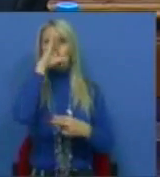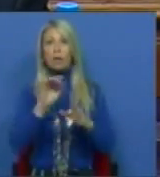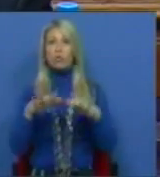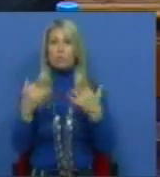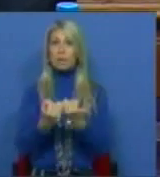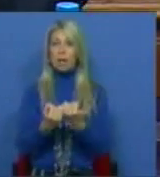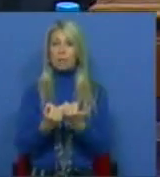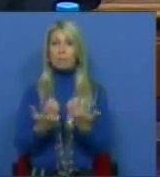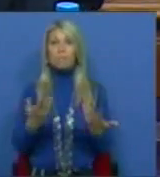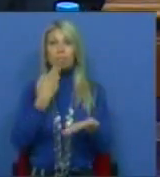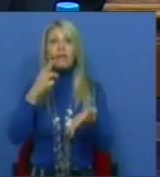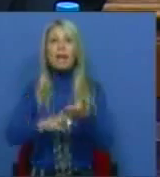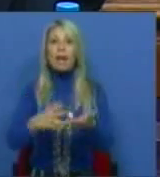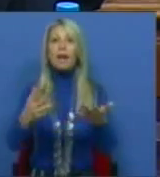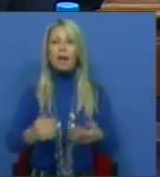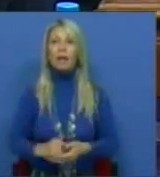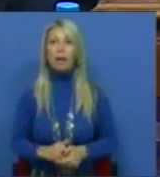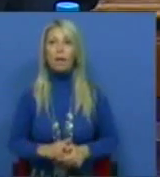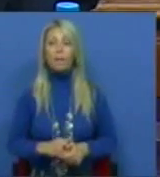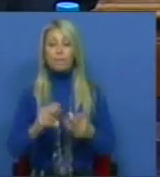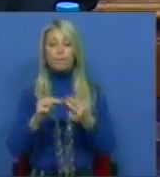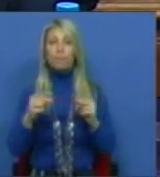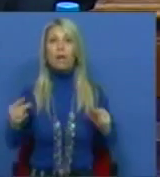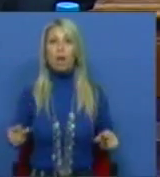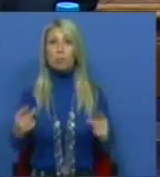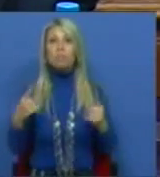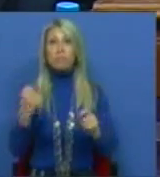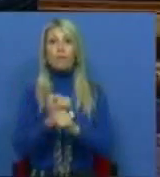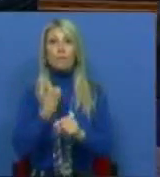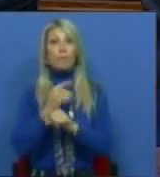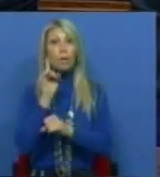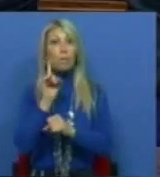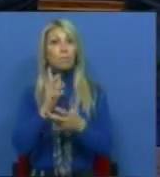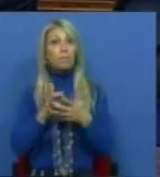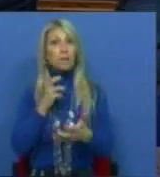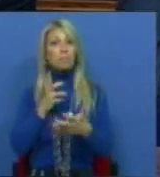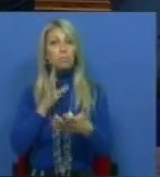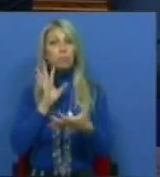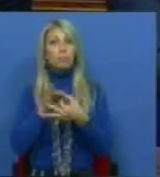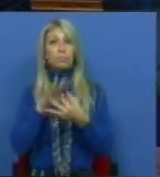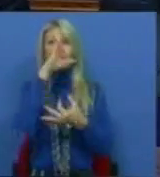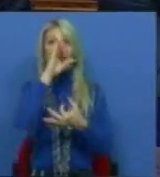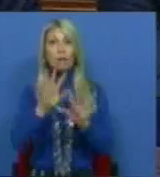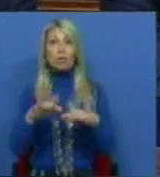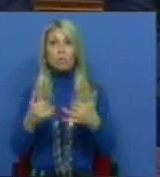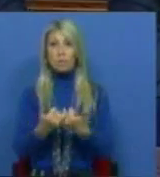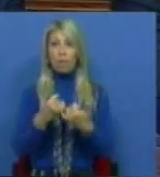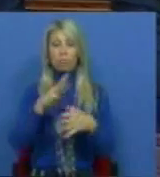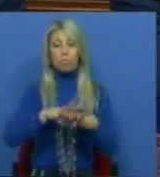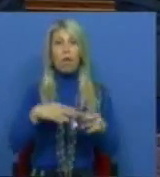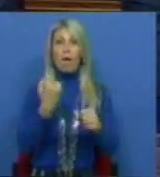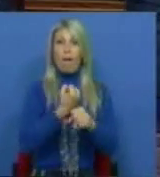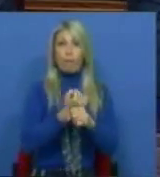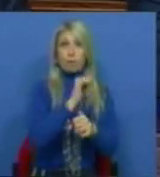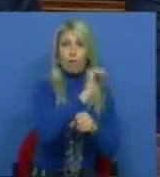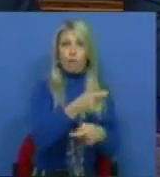Social? Na realidade, as autarquias têm um papel importante no Estado Social, pelo seu papel